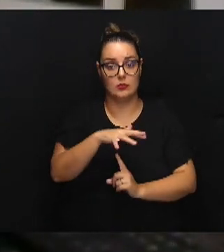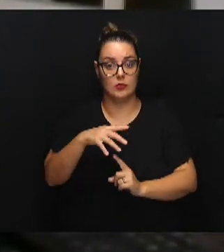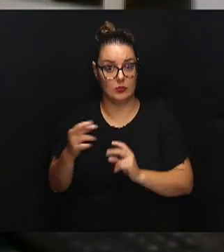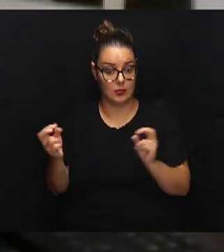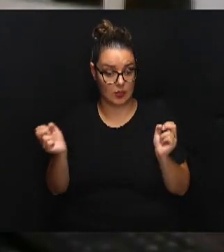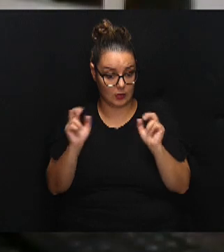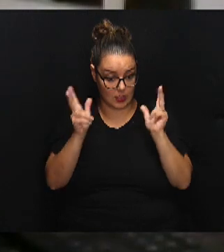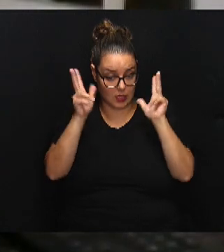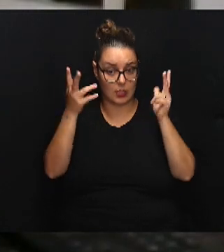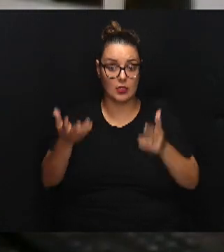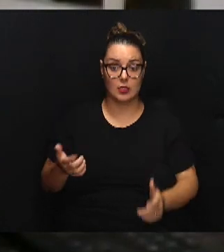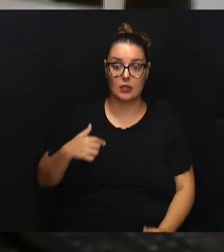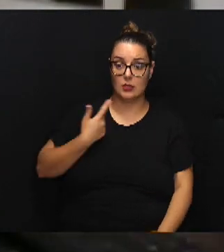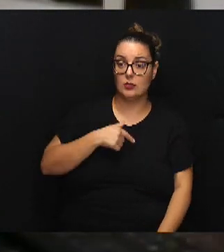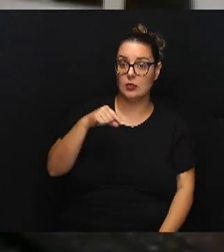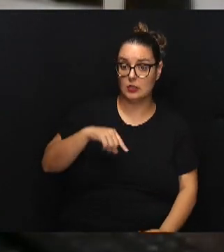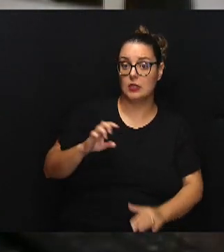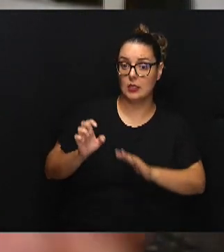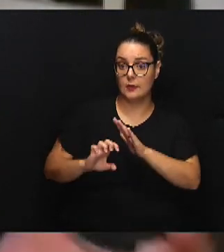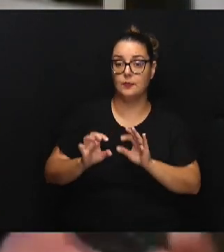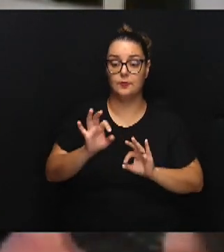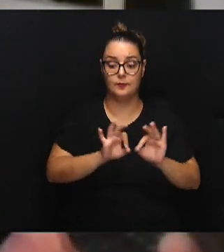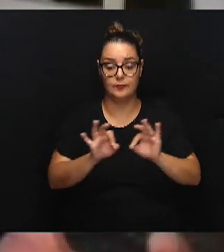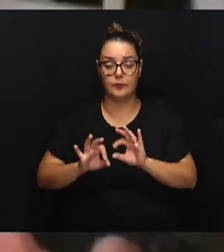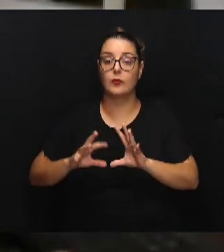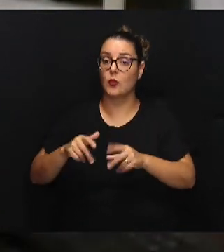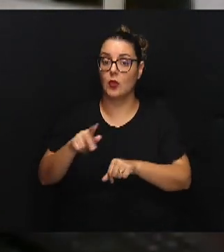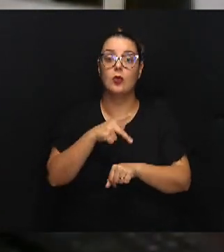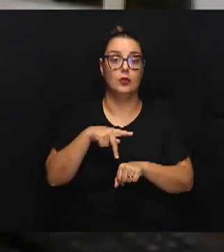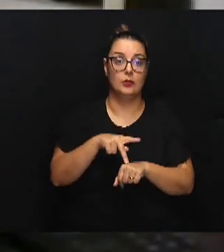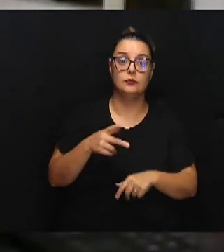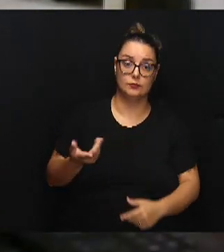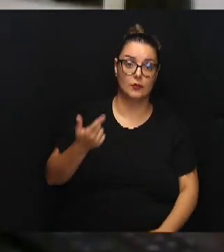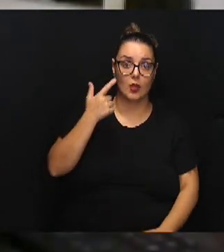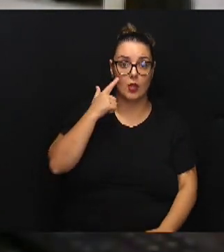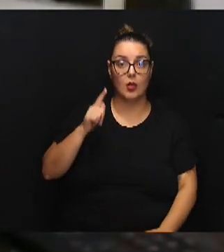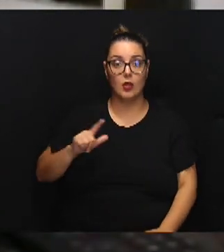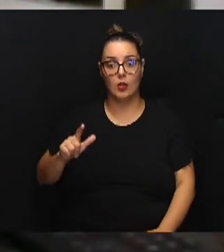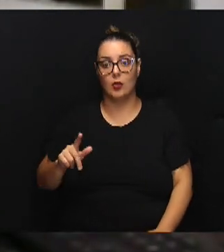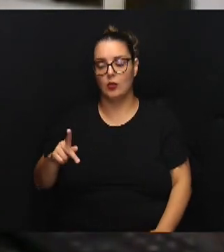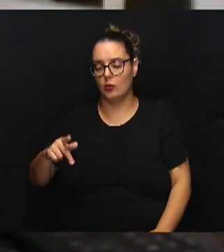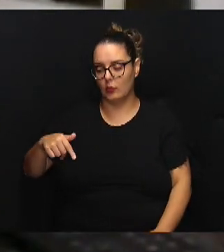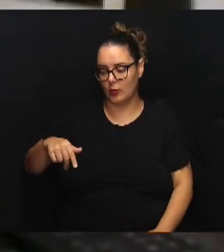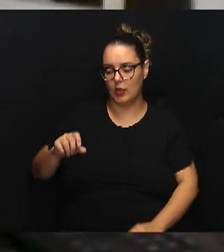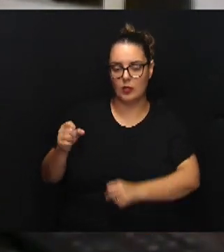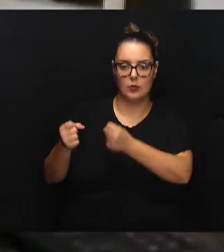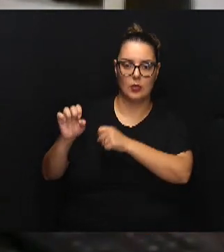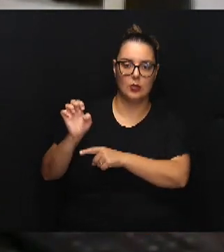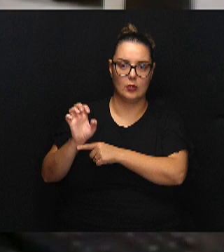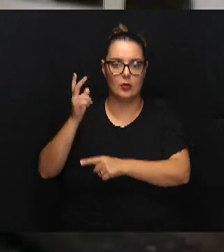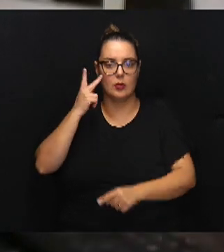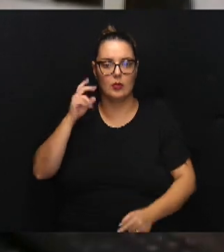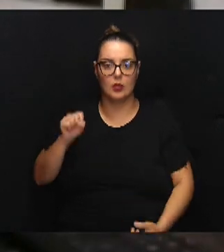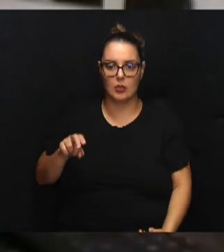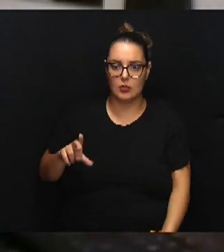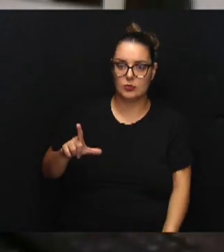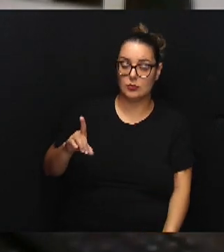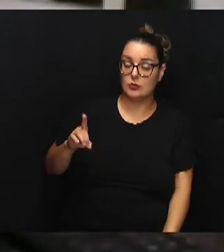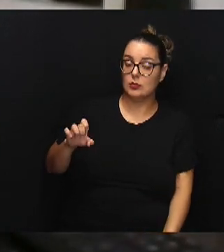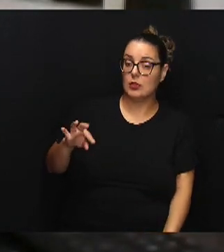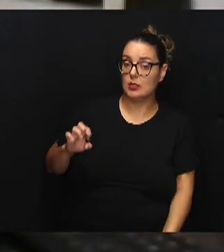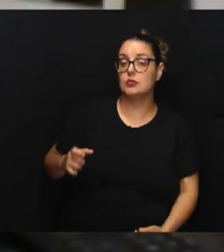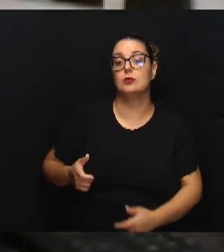E a gente, da Arcades, a gente tem projetos em todo o país, né? Claro que o Parque Industrial de São Paulo, da região sudeste, é maior, mas quando a